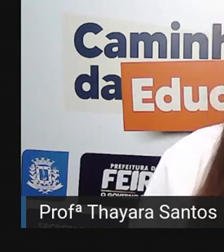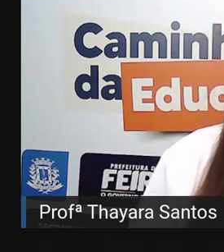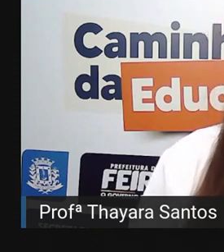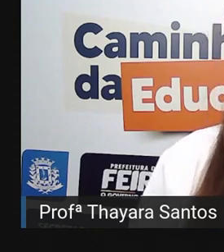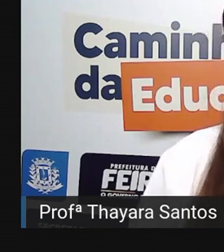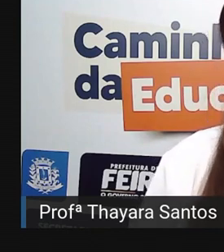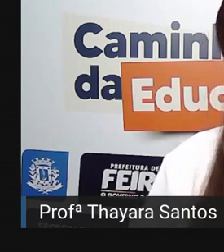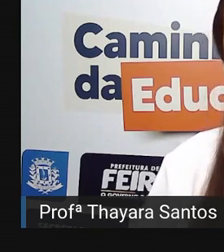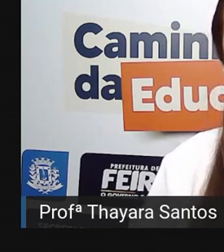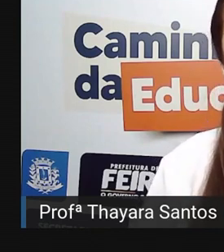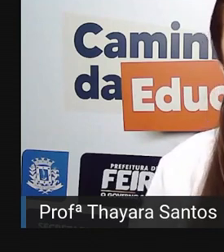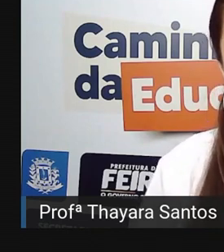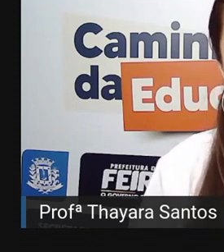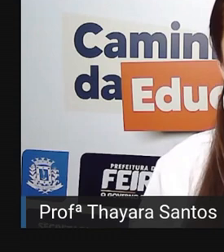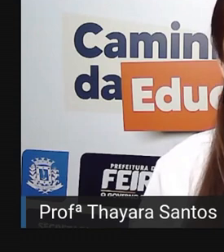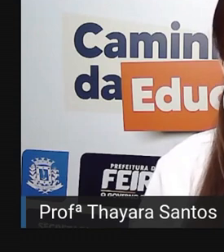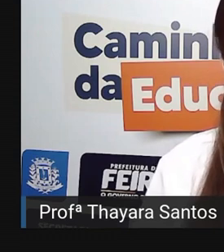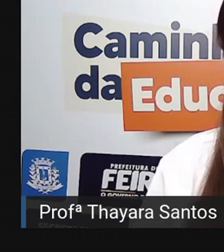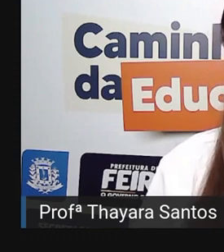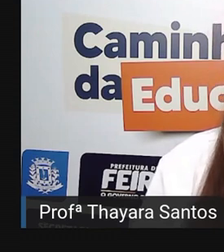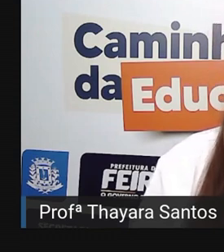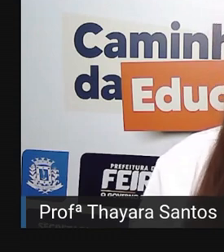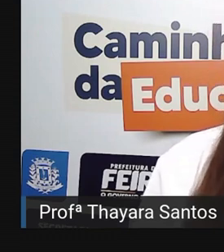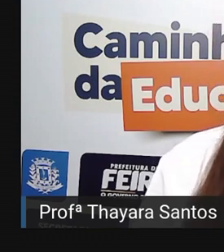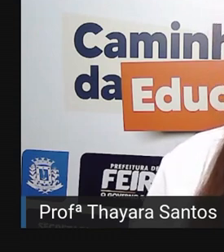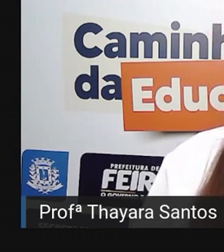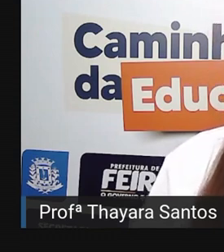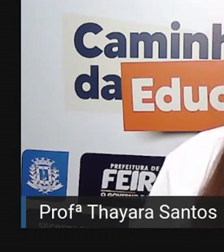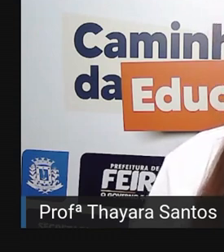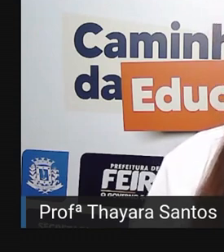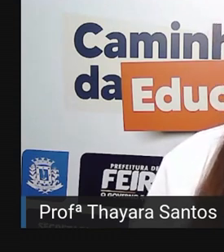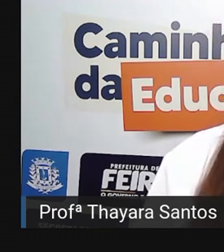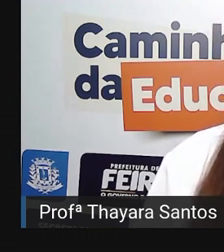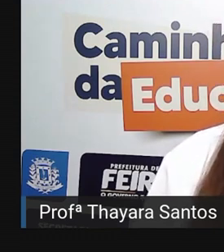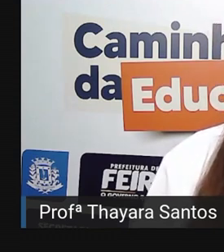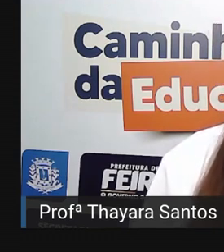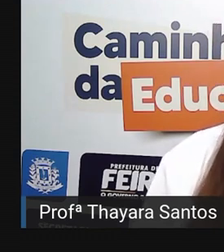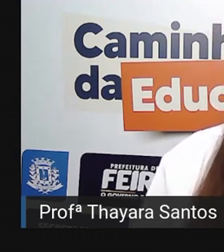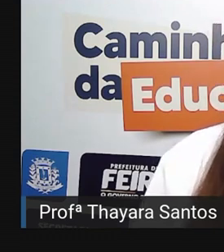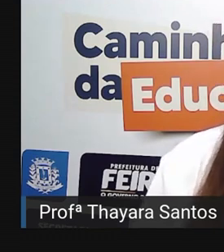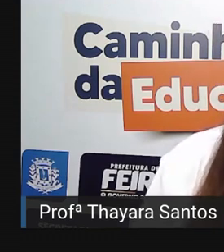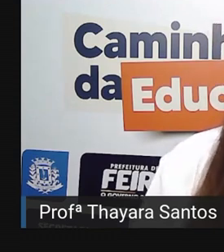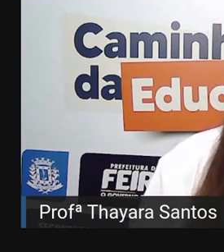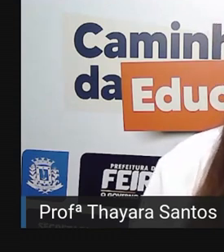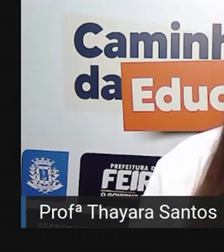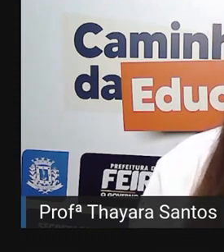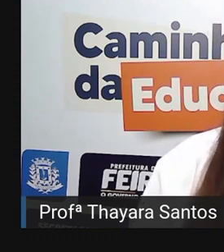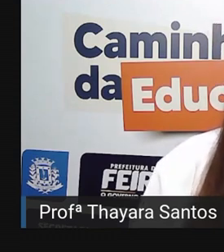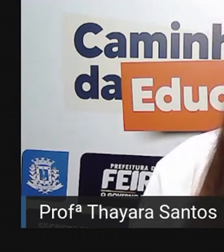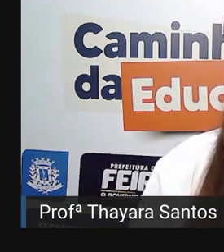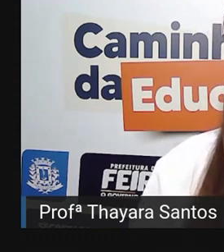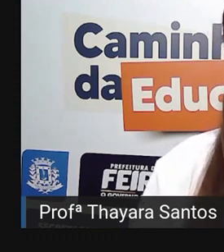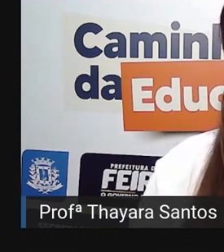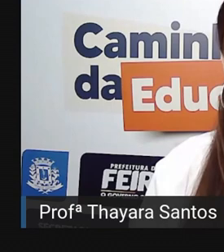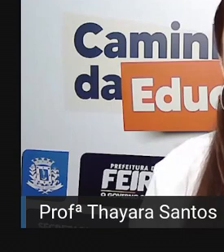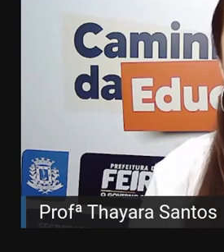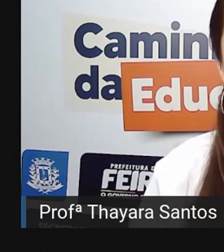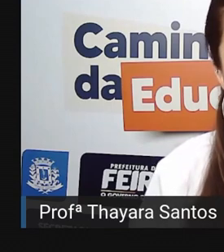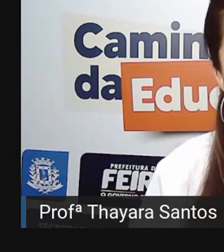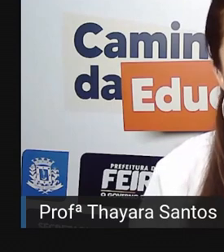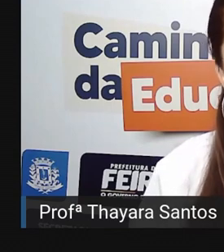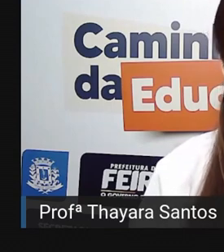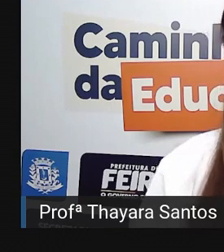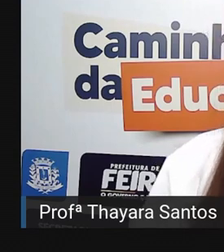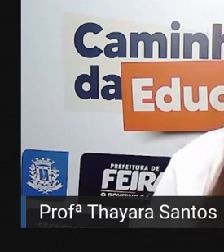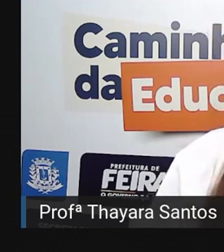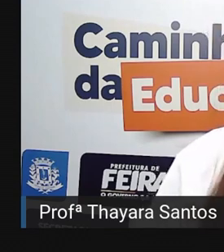tem a logo da Prefeitura Municipal de Feira de Santana e da Secretaria Municipal de Educação. E na aula de hoje a gente tem a participação do nosso